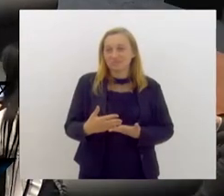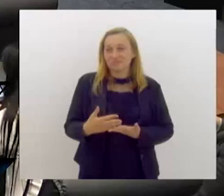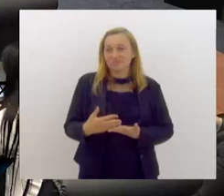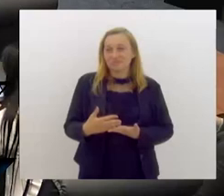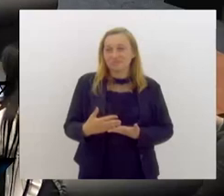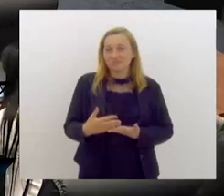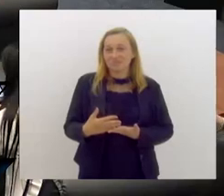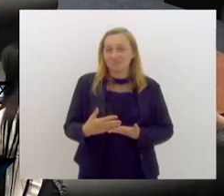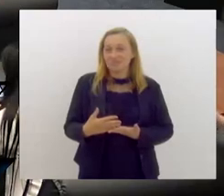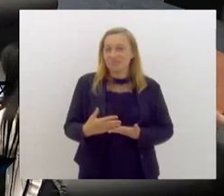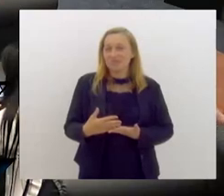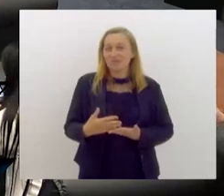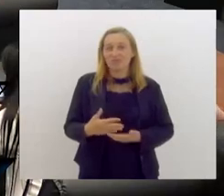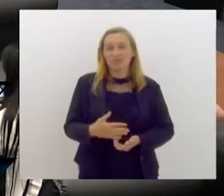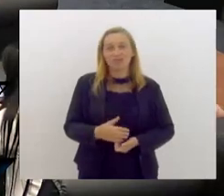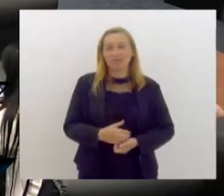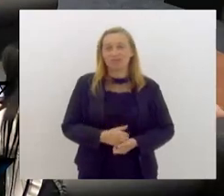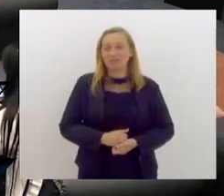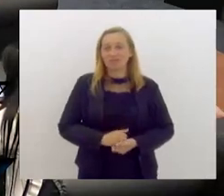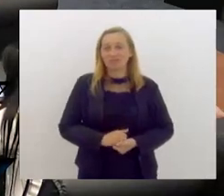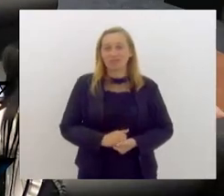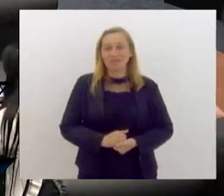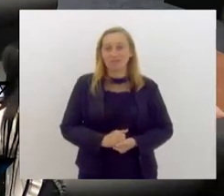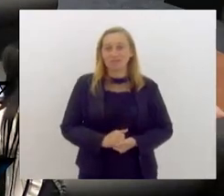Essa foi horrível. Por gentileza, atenção aí.